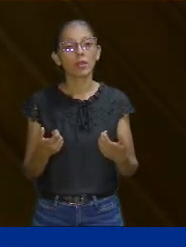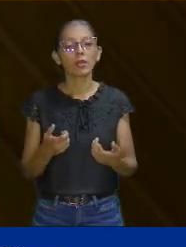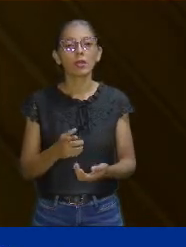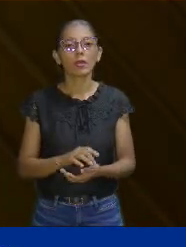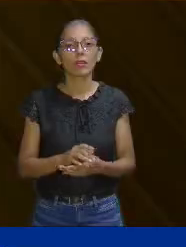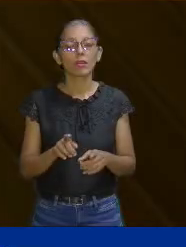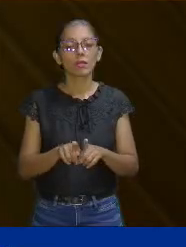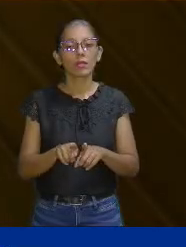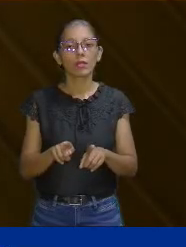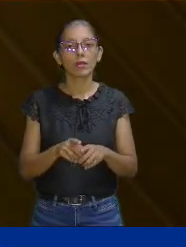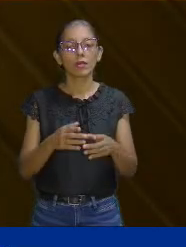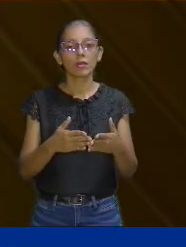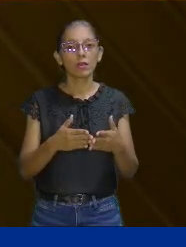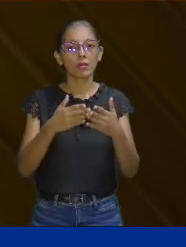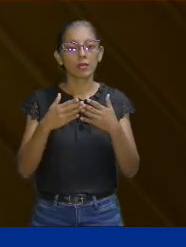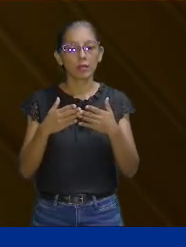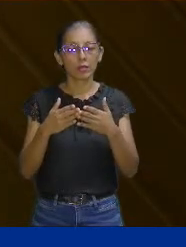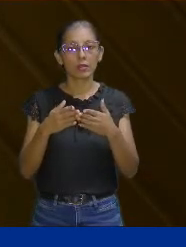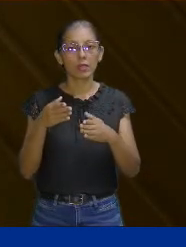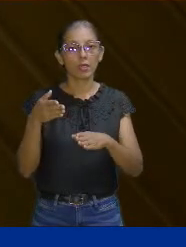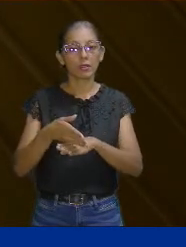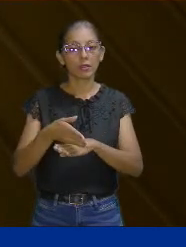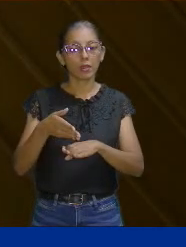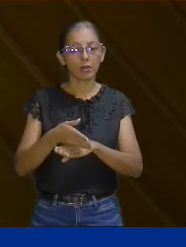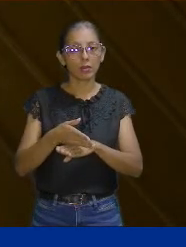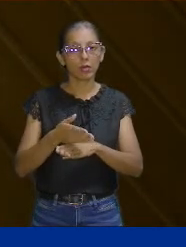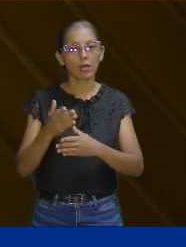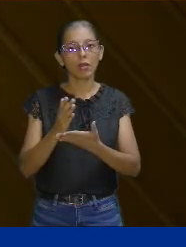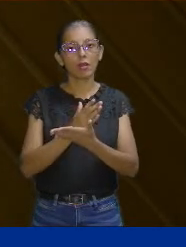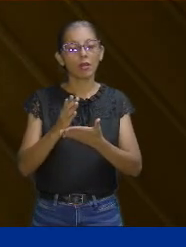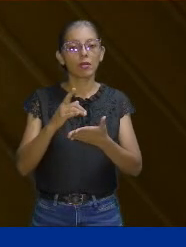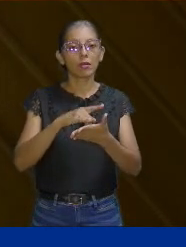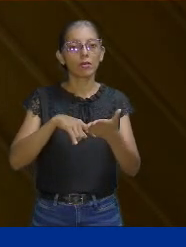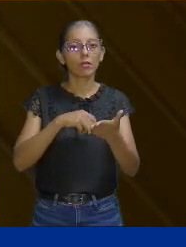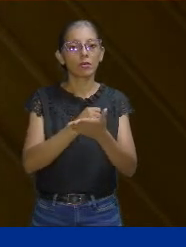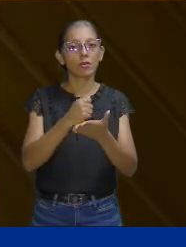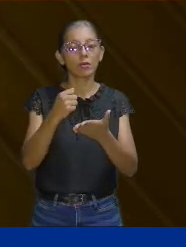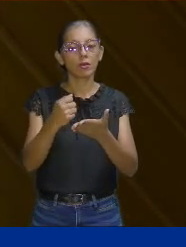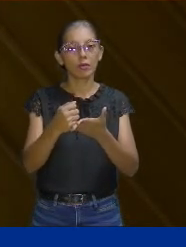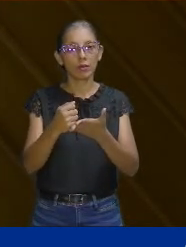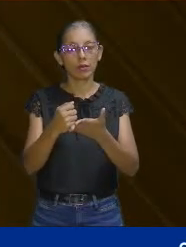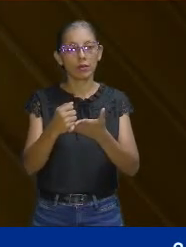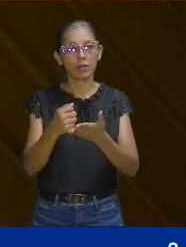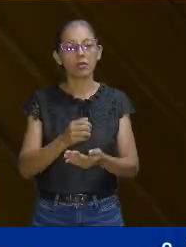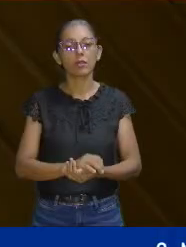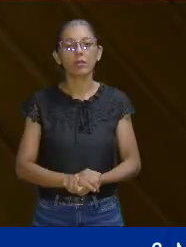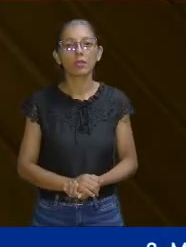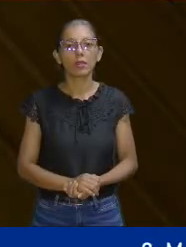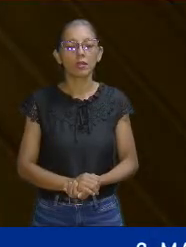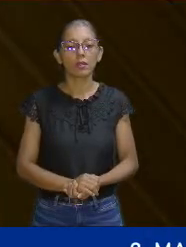o impetrante solicitou acesso a alguns documentos que eram e são